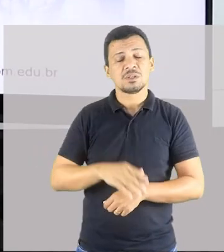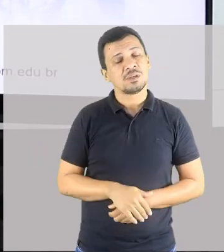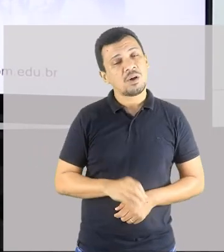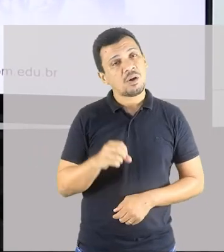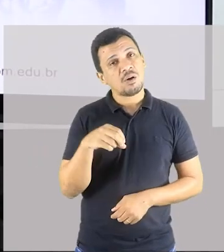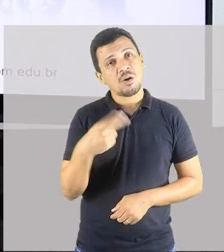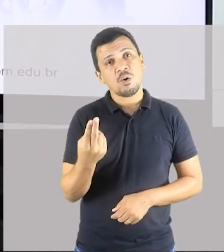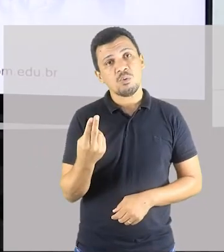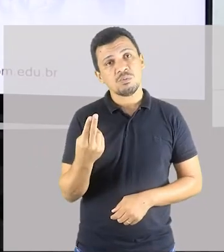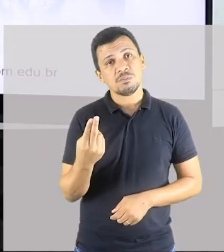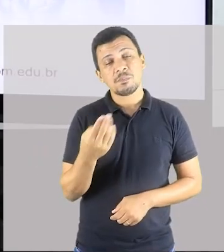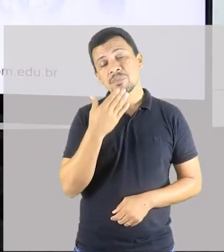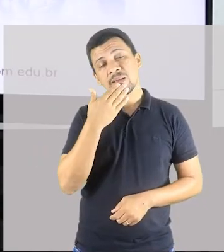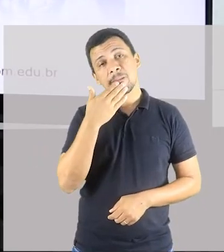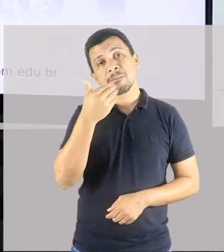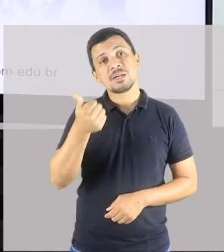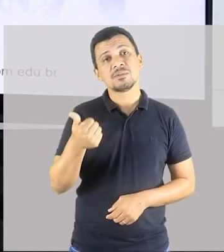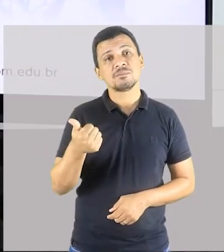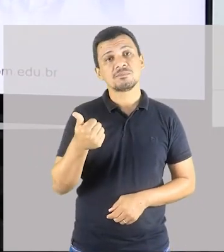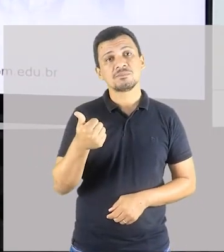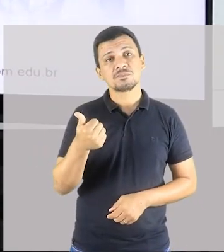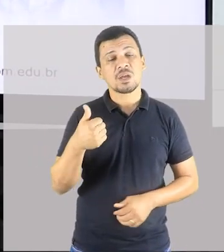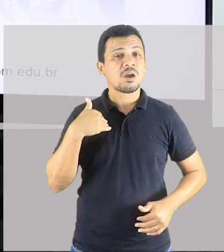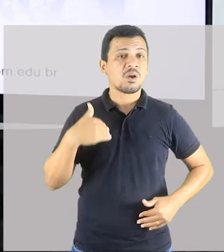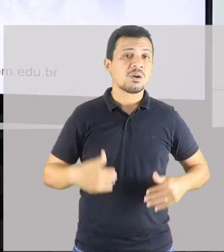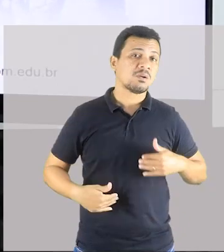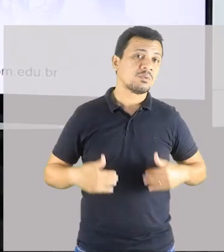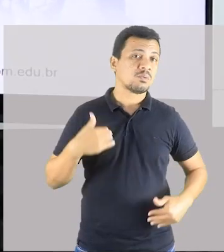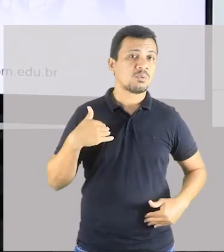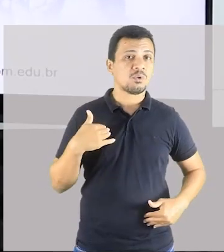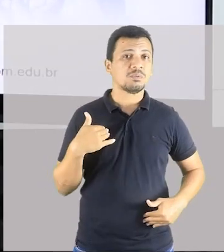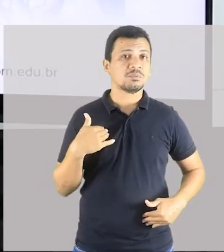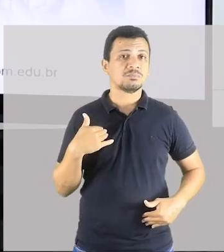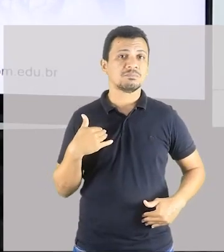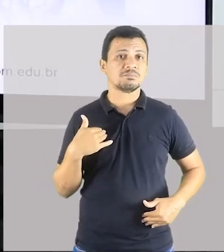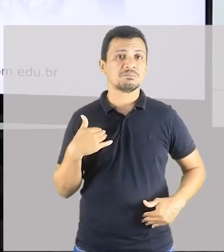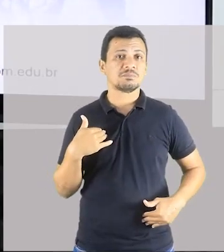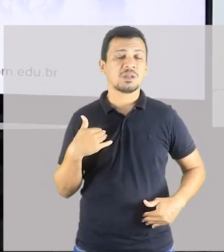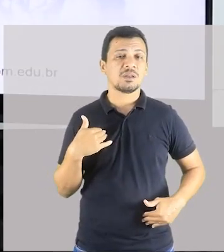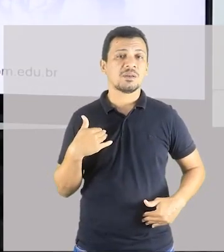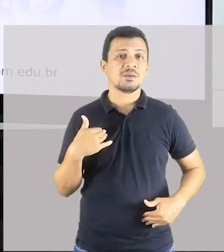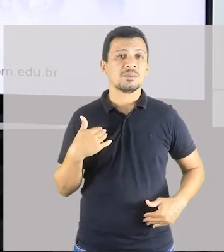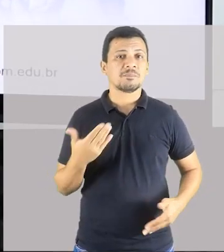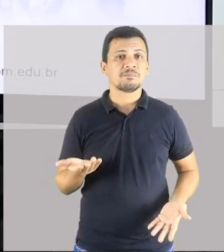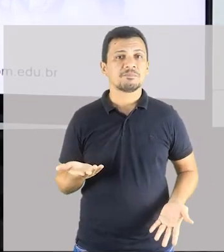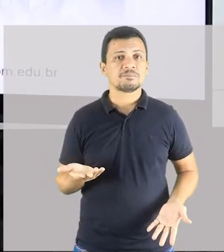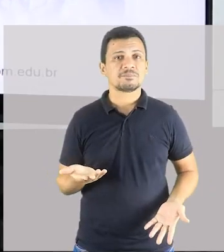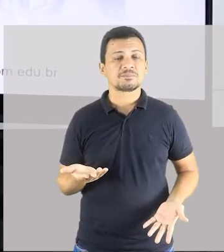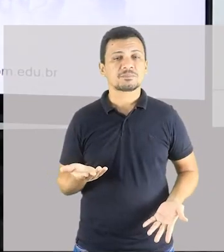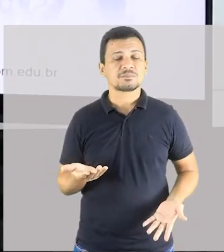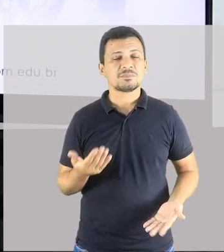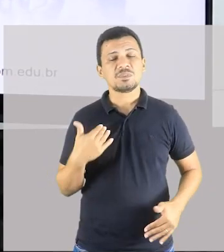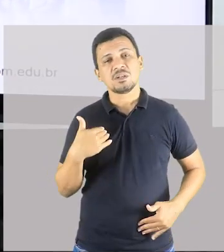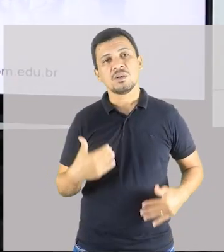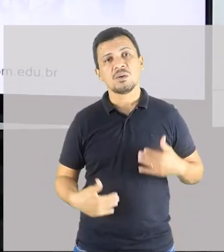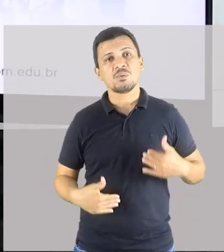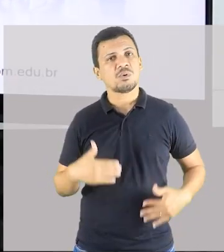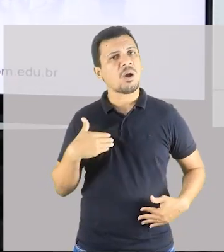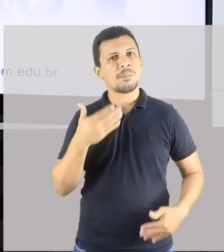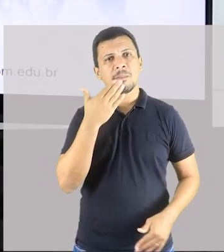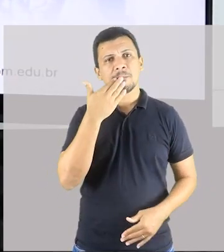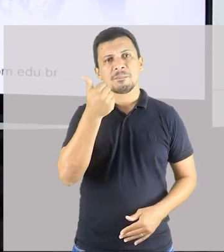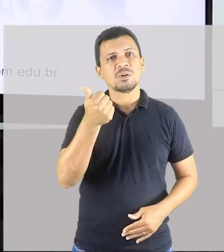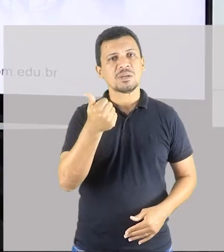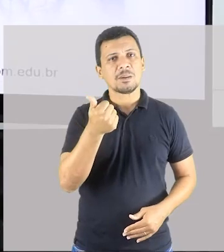a melhora do corpo, quando a gente fala no quesito